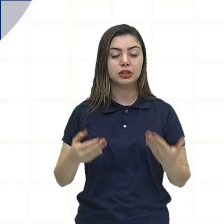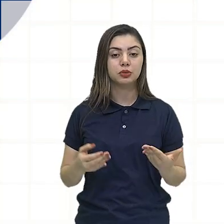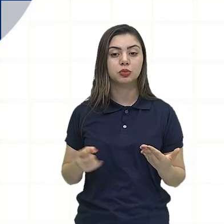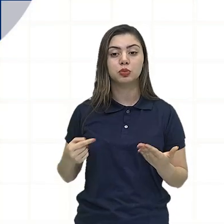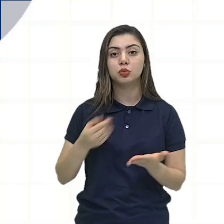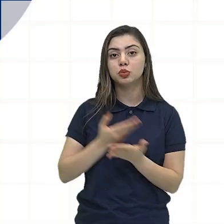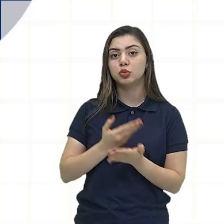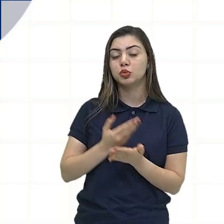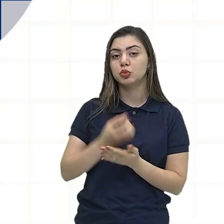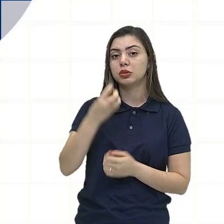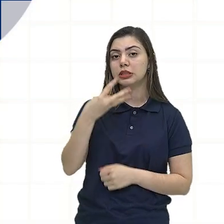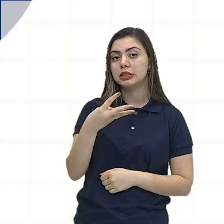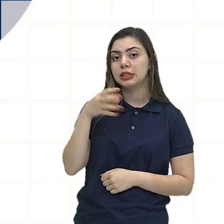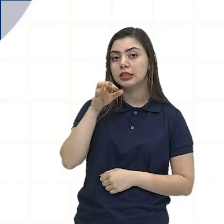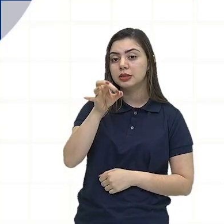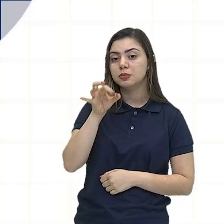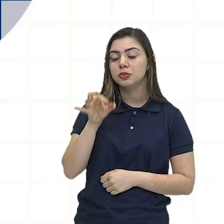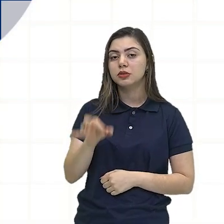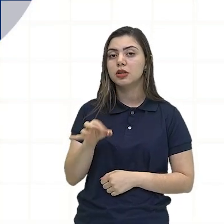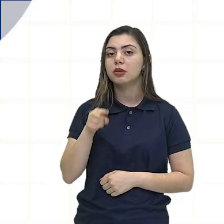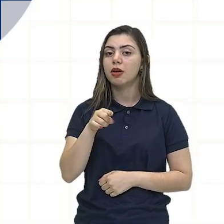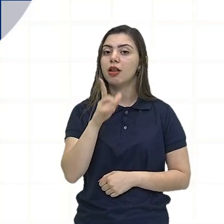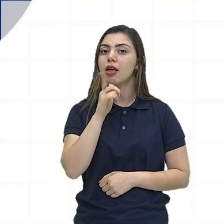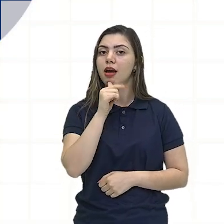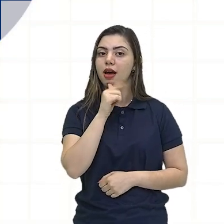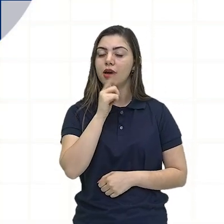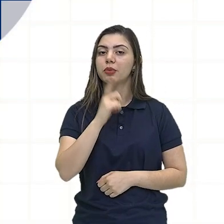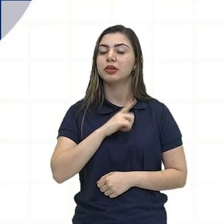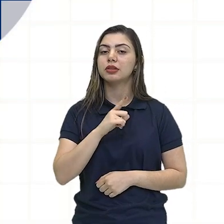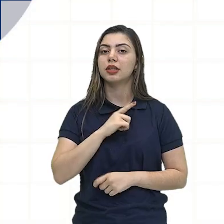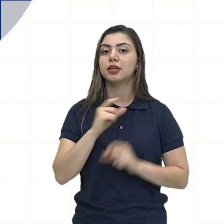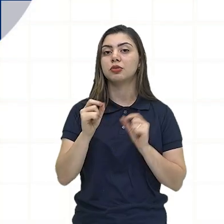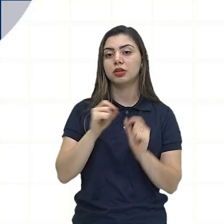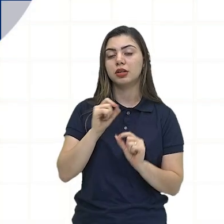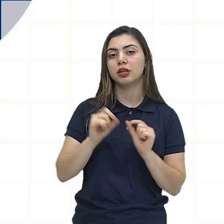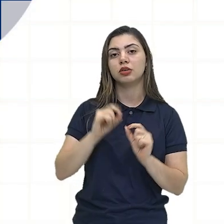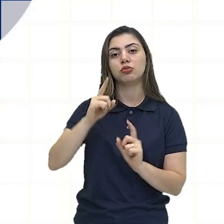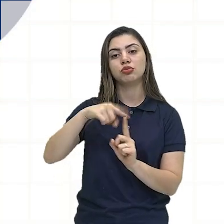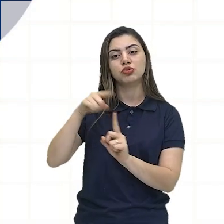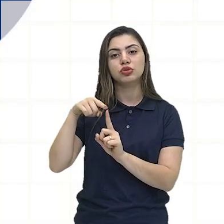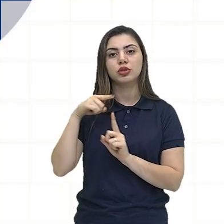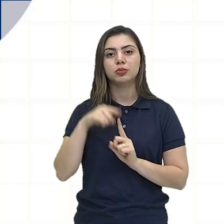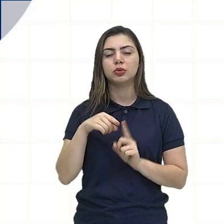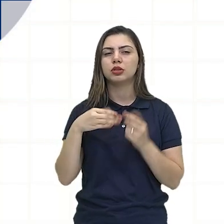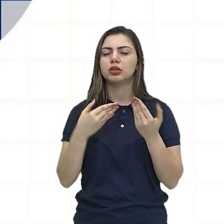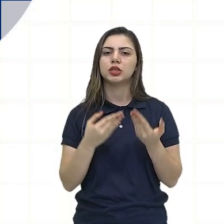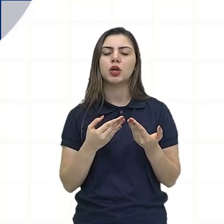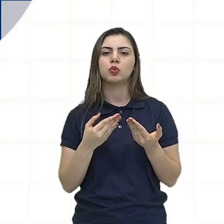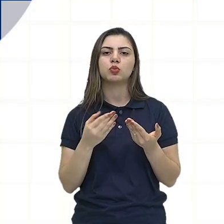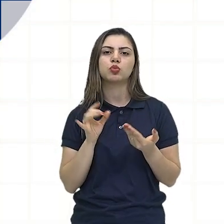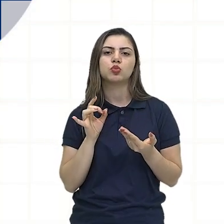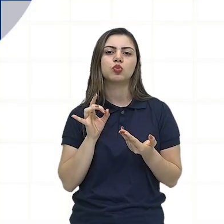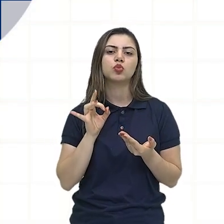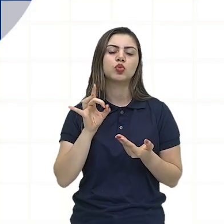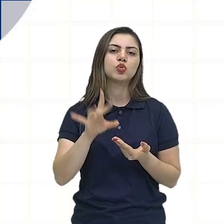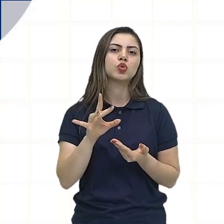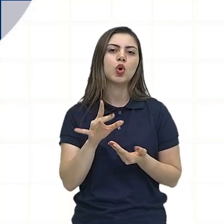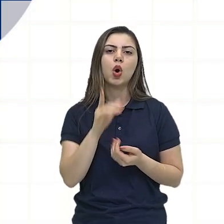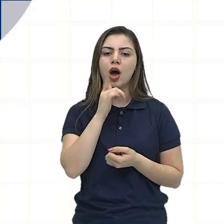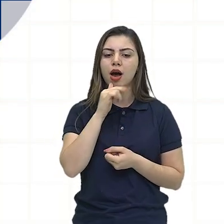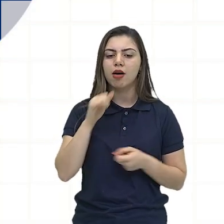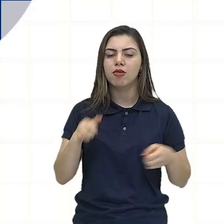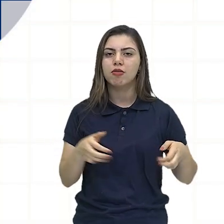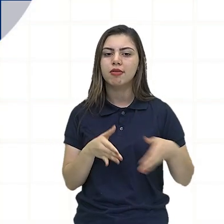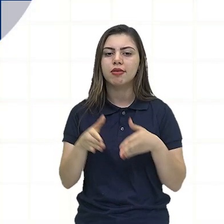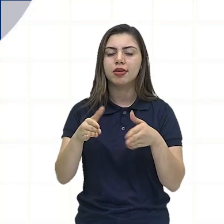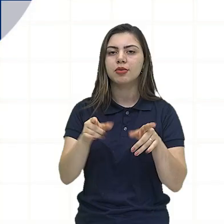desses 3%, a água também é dividida. Ou seja, a água não se encontra apenas nos rios e